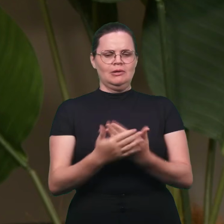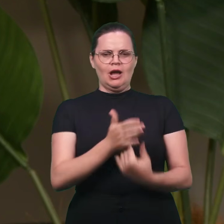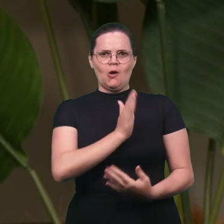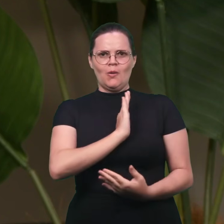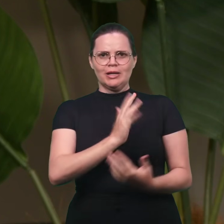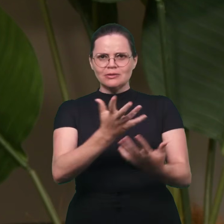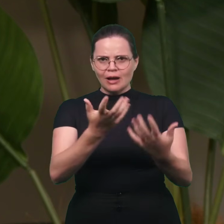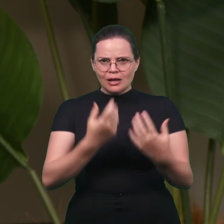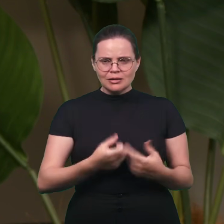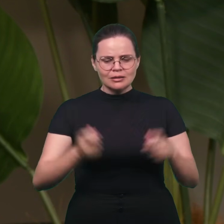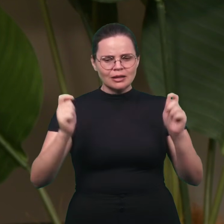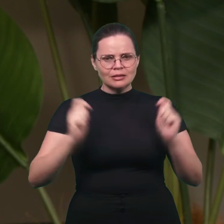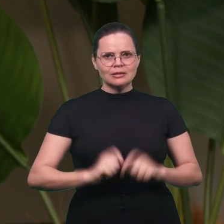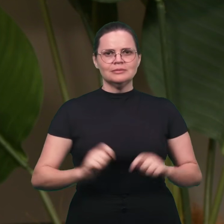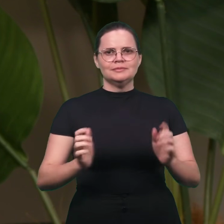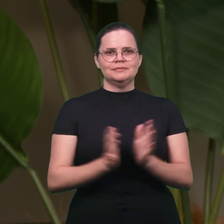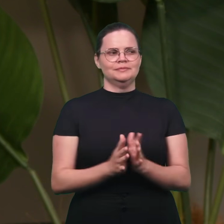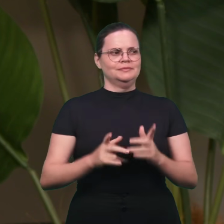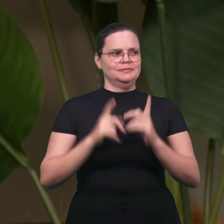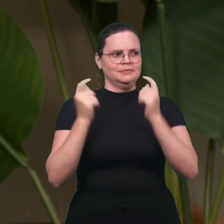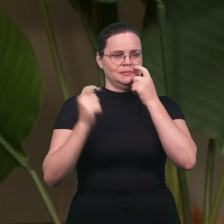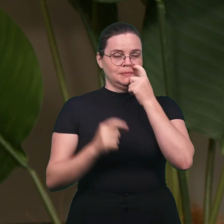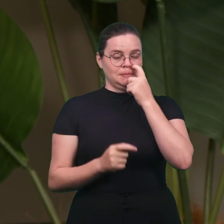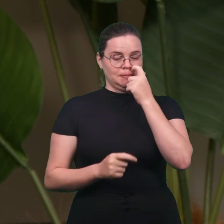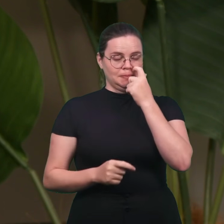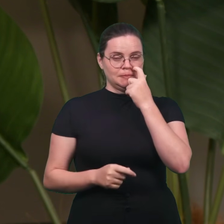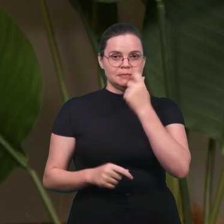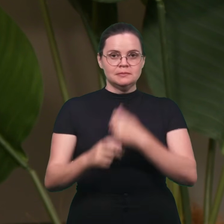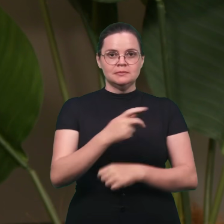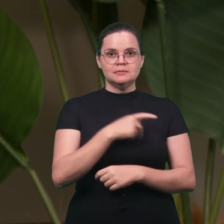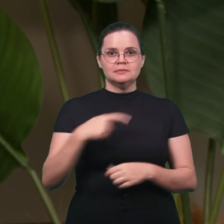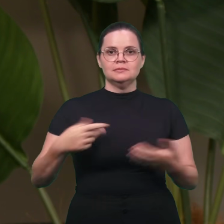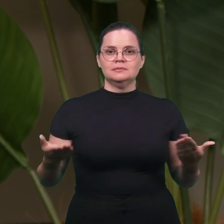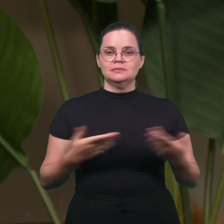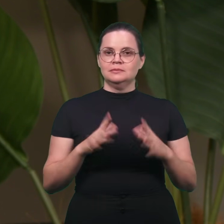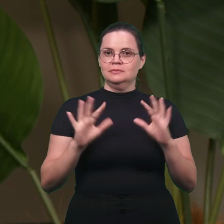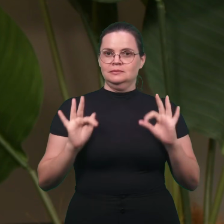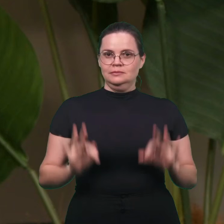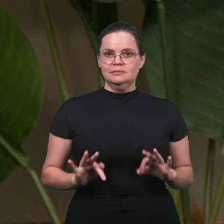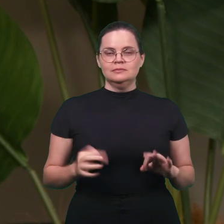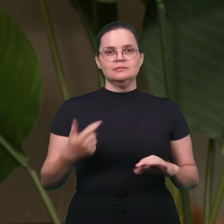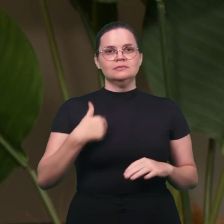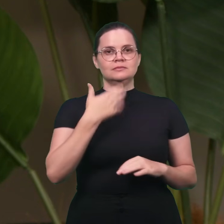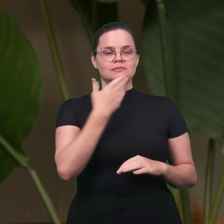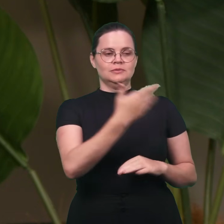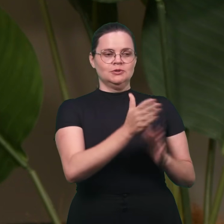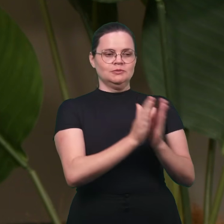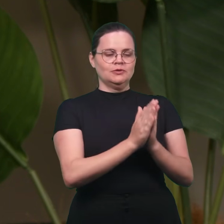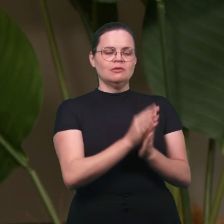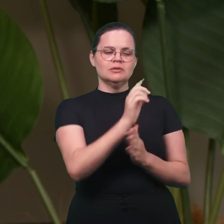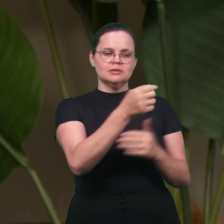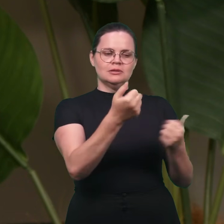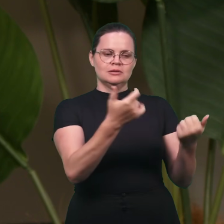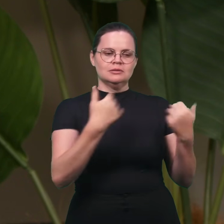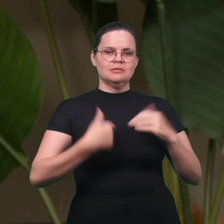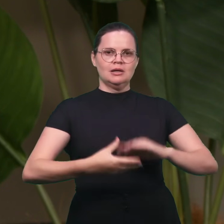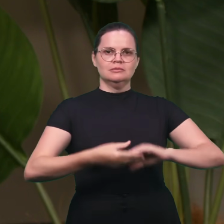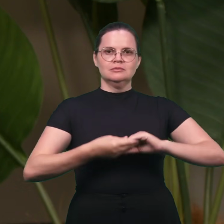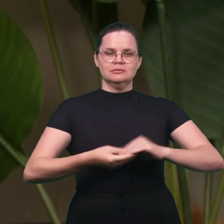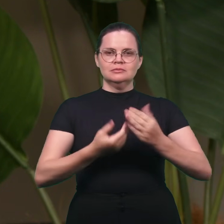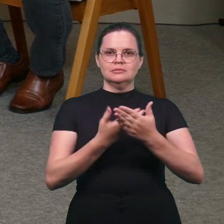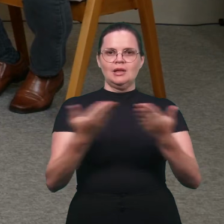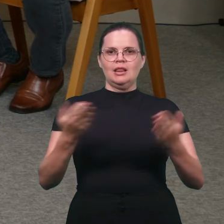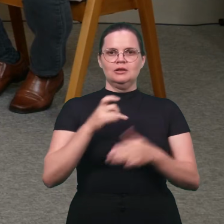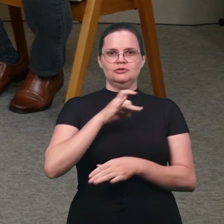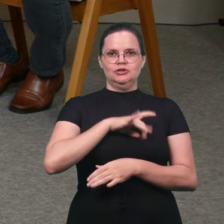coração. Louvado seja o Senhor. Pastor Arley, nós estamos encerrando esse episódio. Eu gostaria que você mesmo desse uma saudação aos irmãos